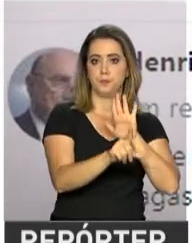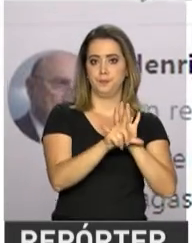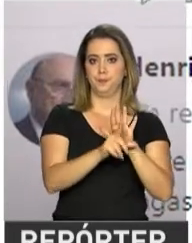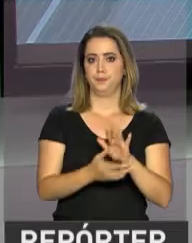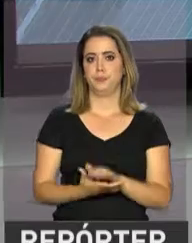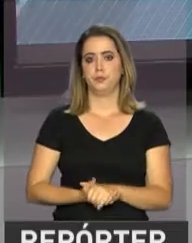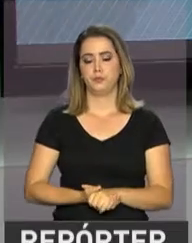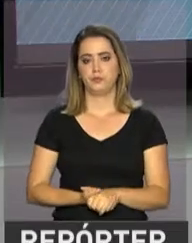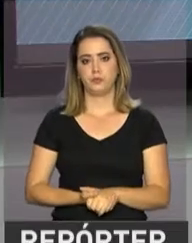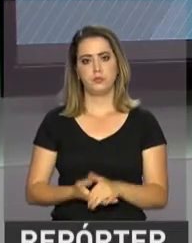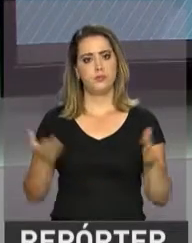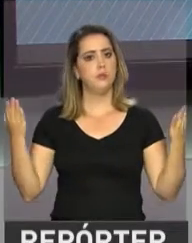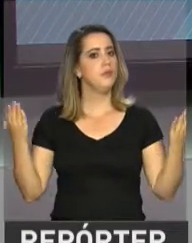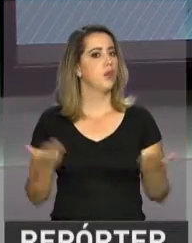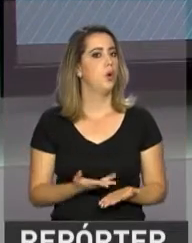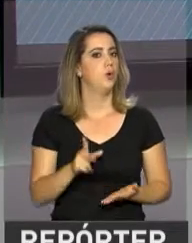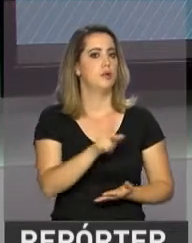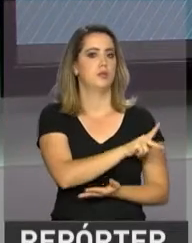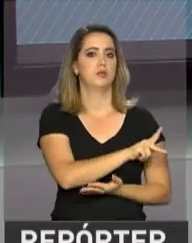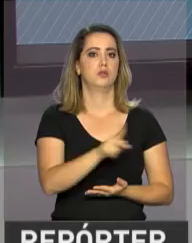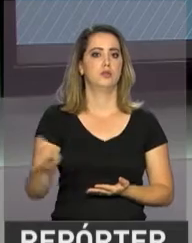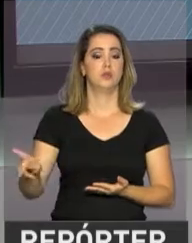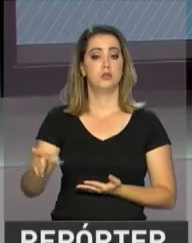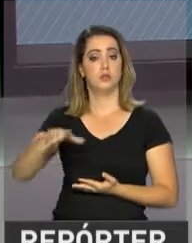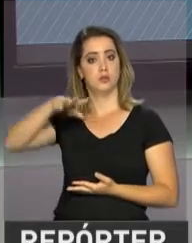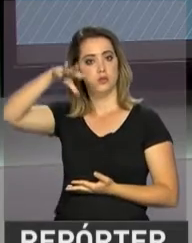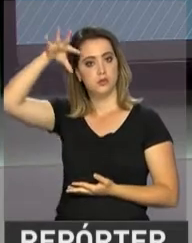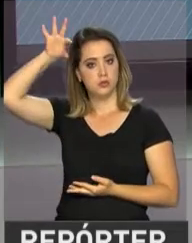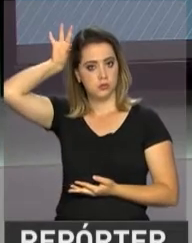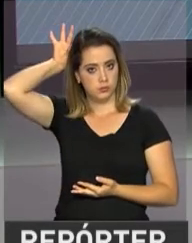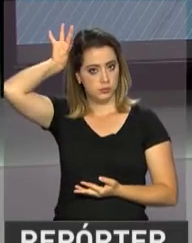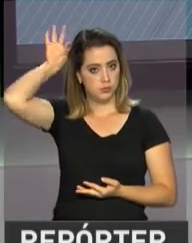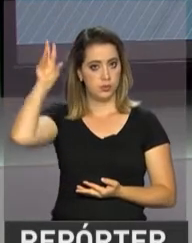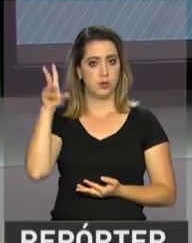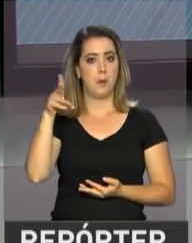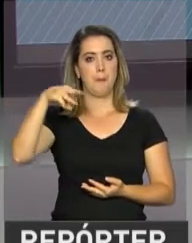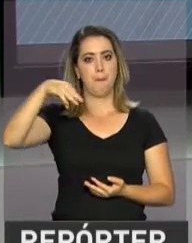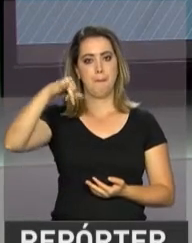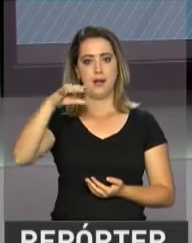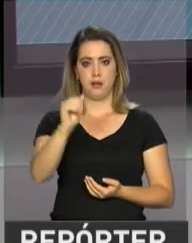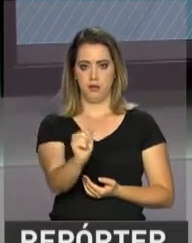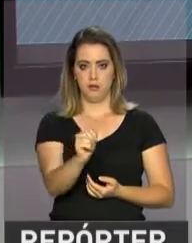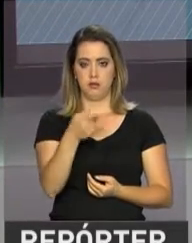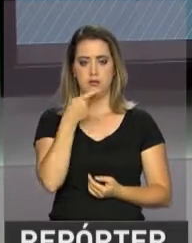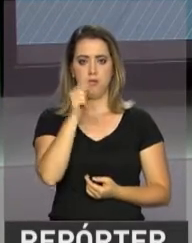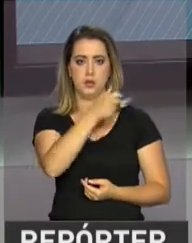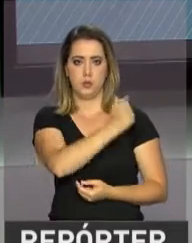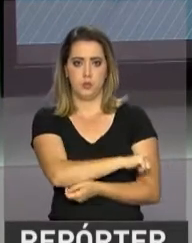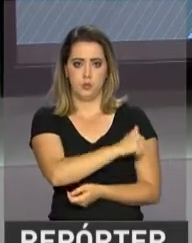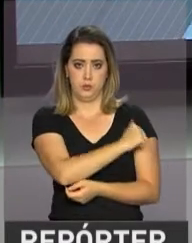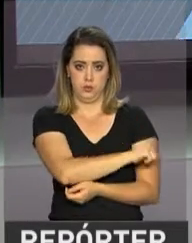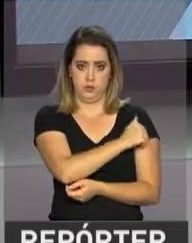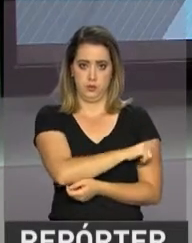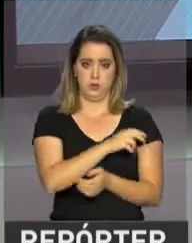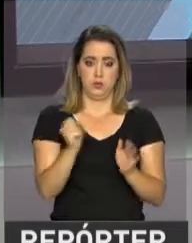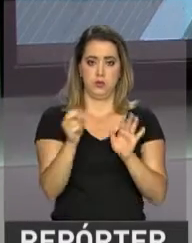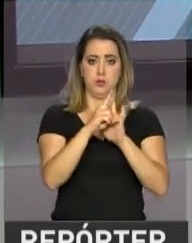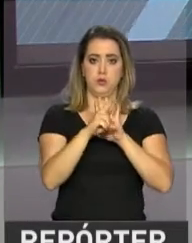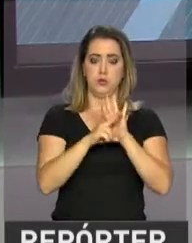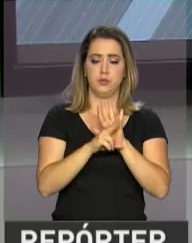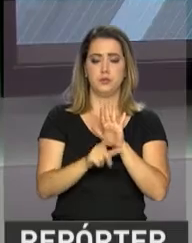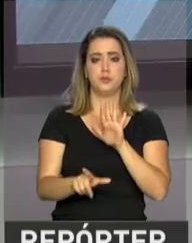e hoje o presidente da república em exercício rodrigo maia falou no rio de janeiro que a reforma da previdência